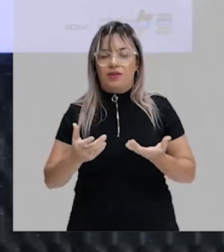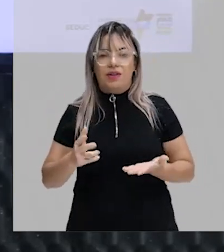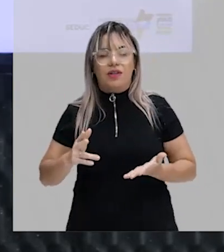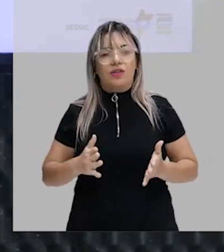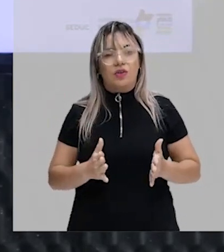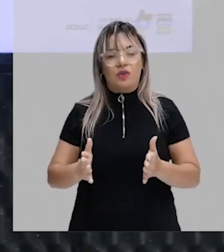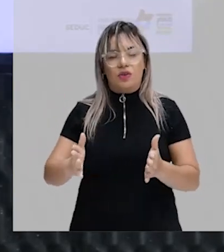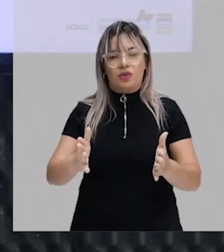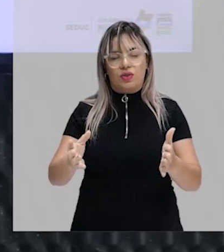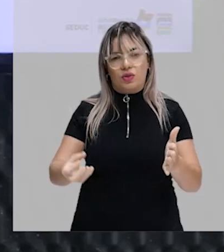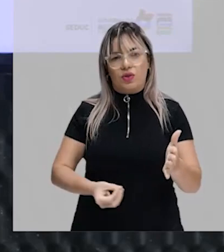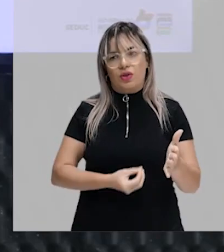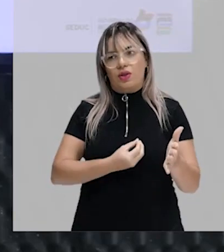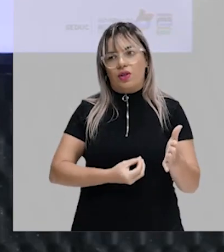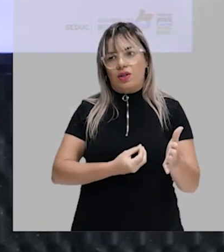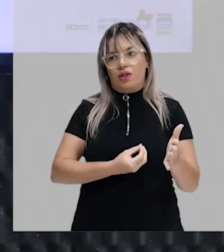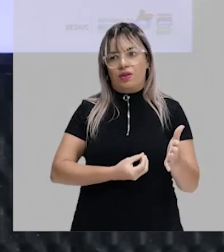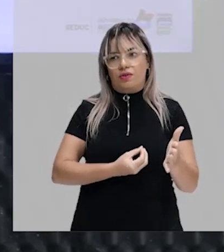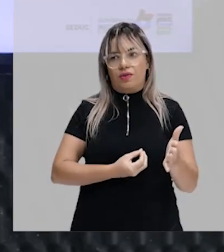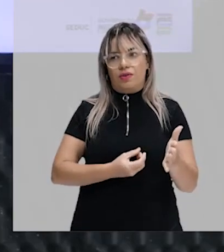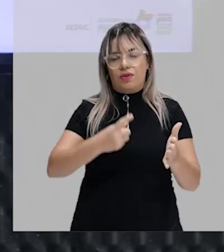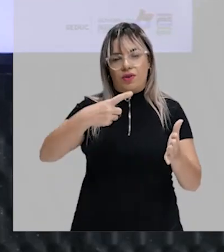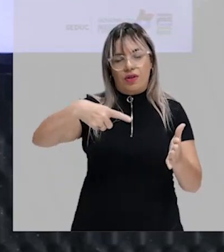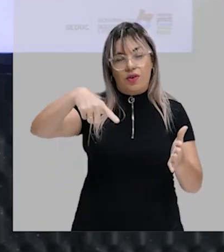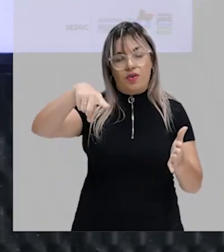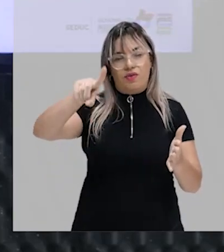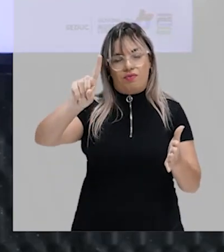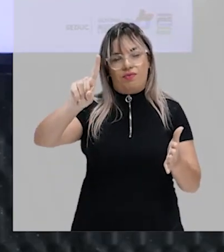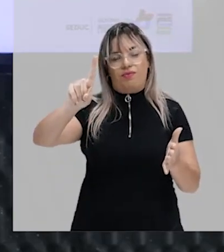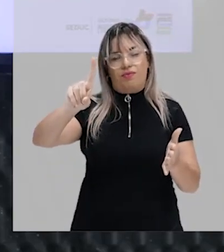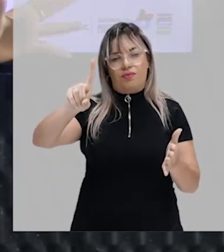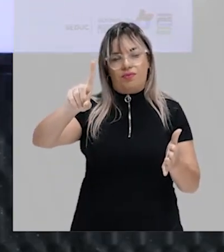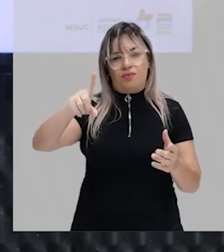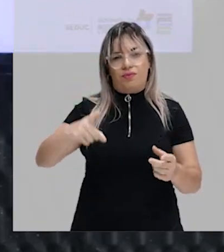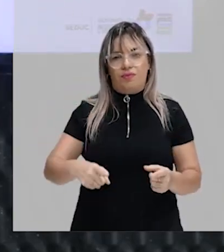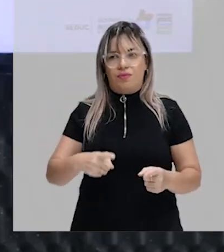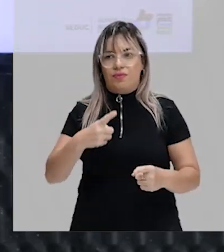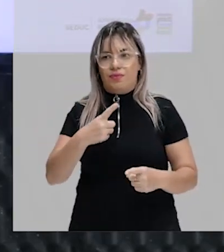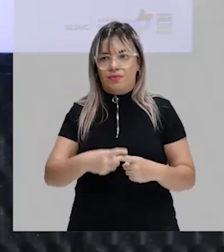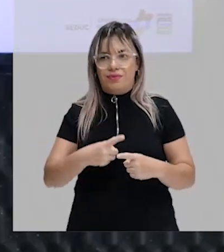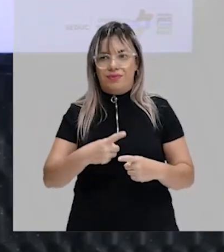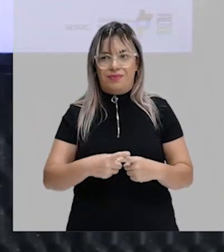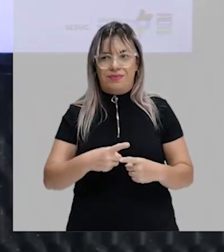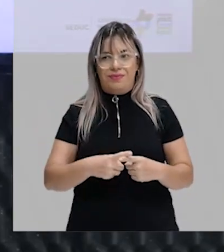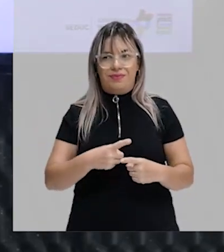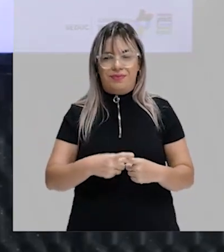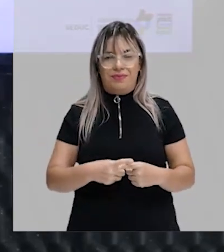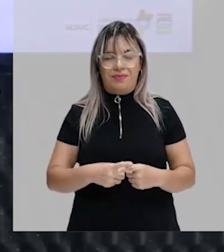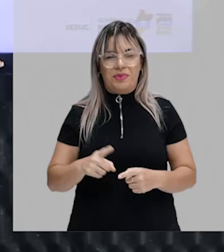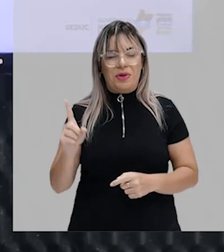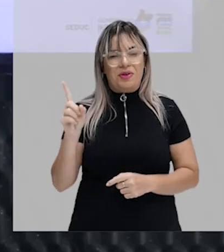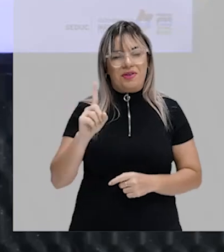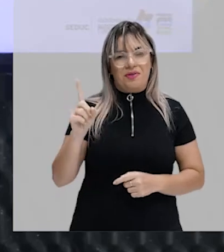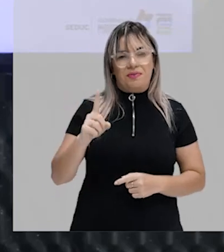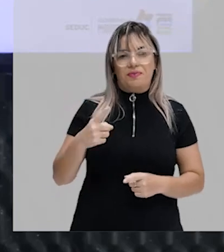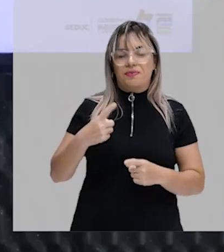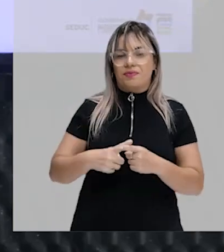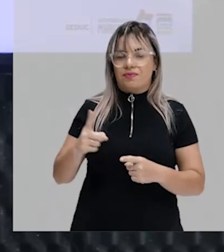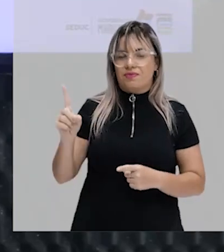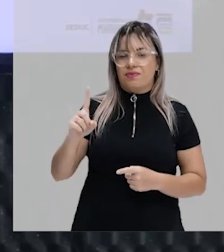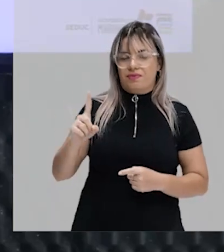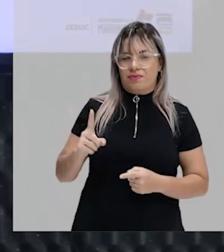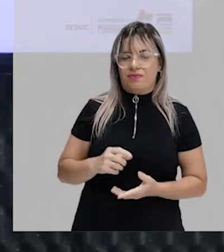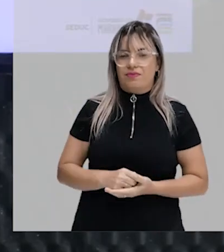seguir vivendo e vou, por que não? Por que não? Bom, tem